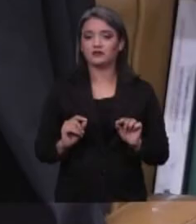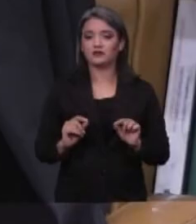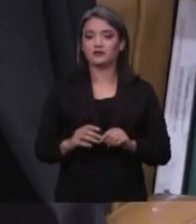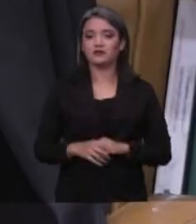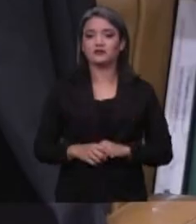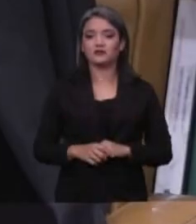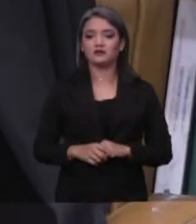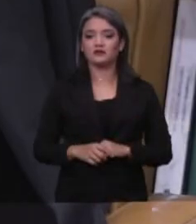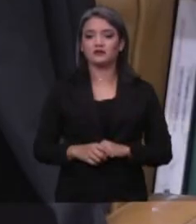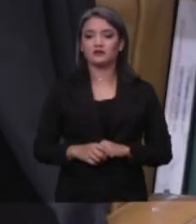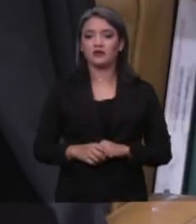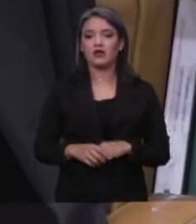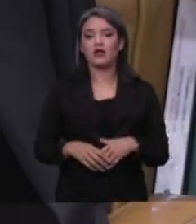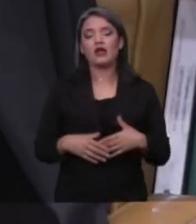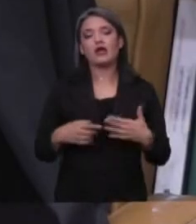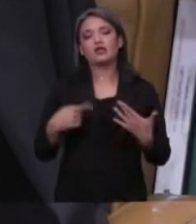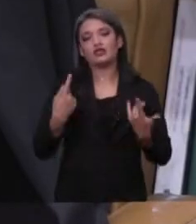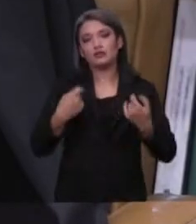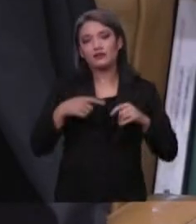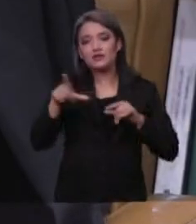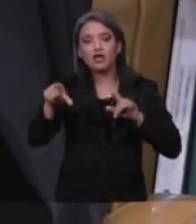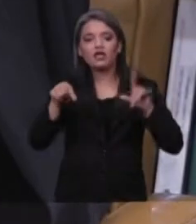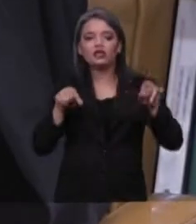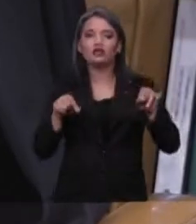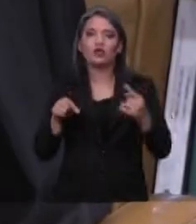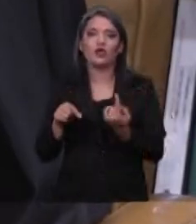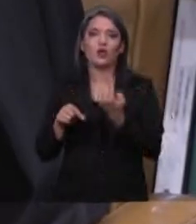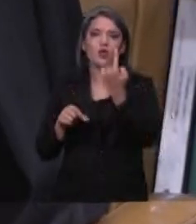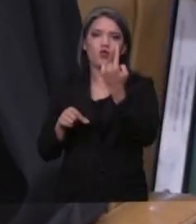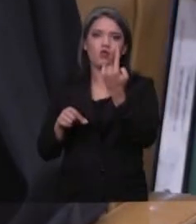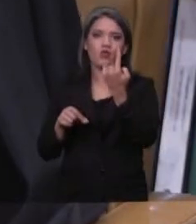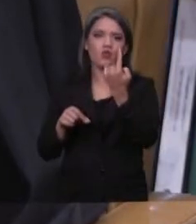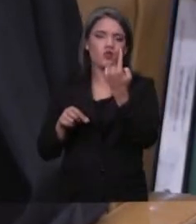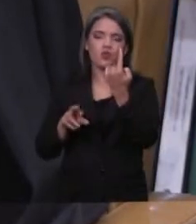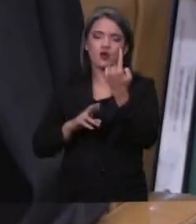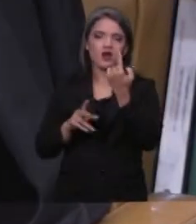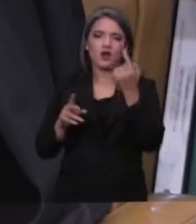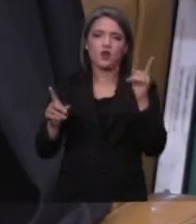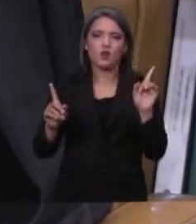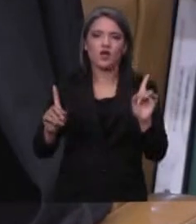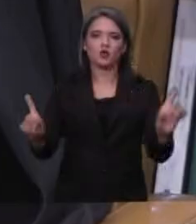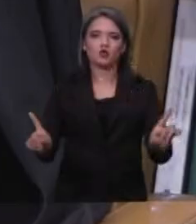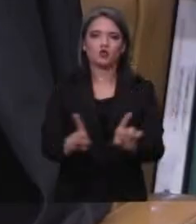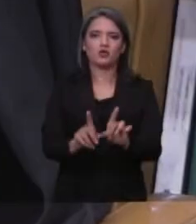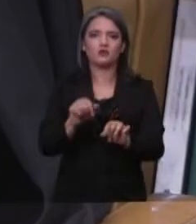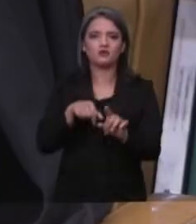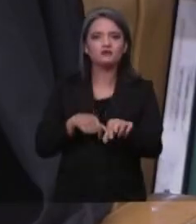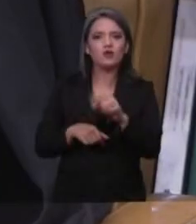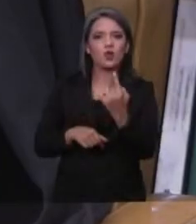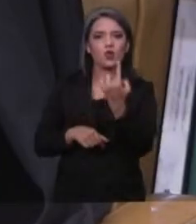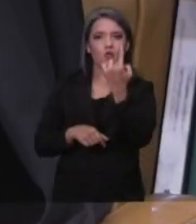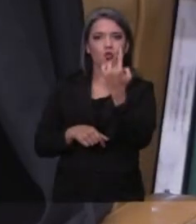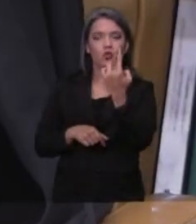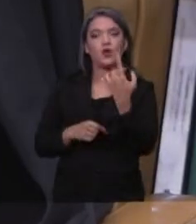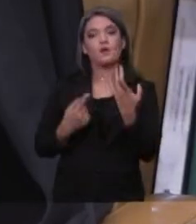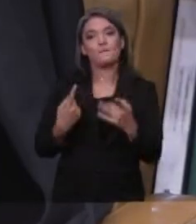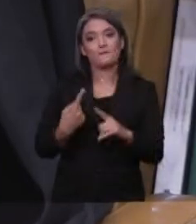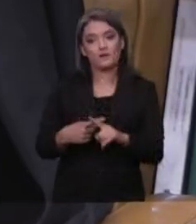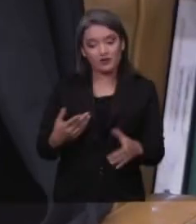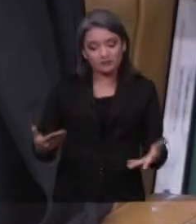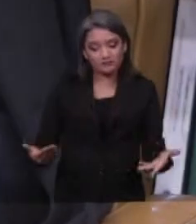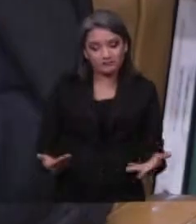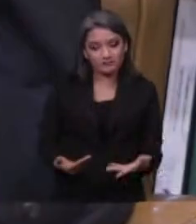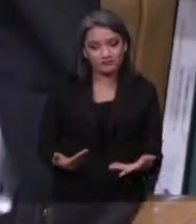impõe a escolha por um deles. Eu acho que nesta situação específica... Na pautação penal número 1060, Ministério Público Federal